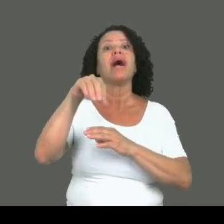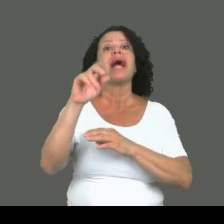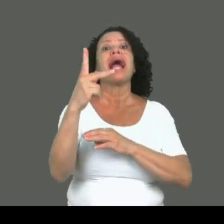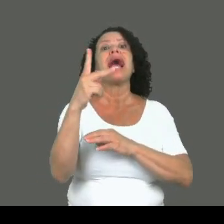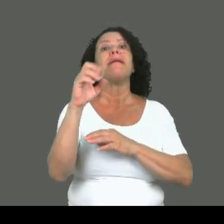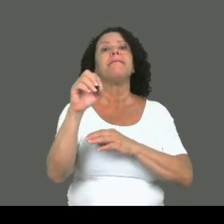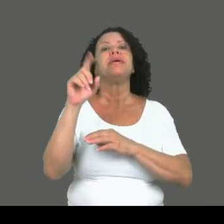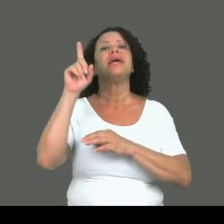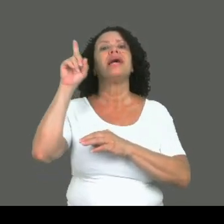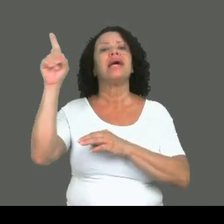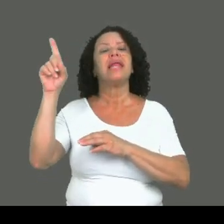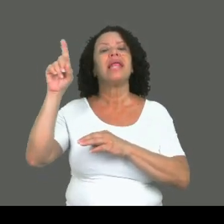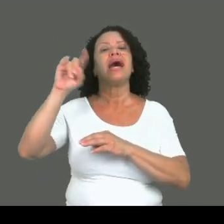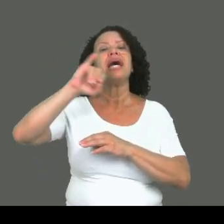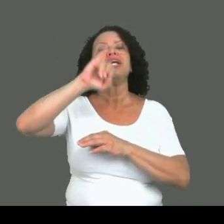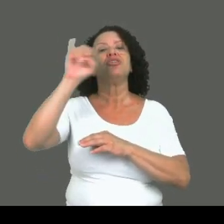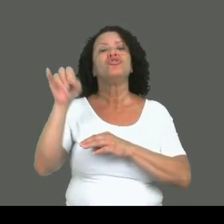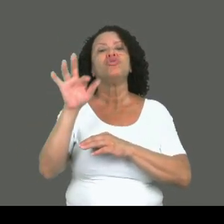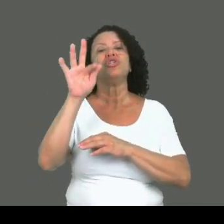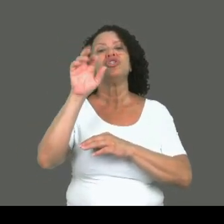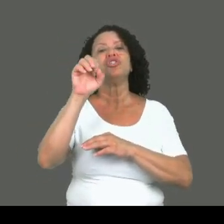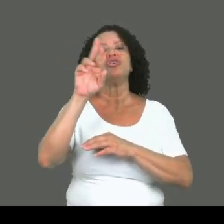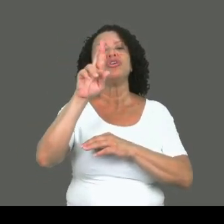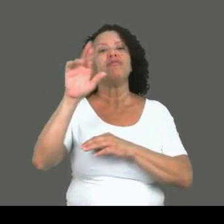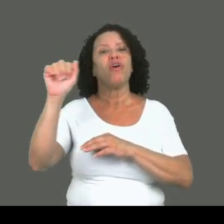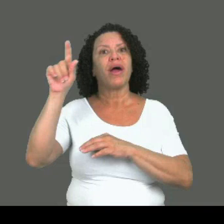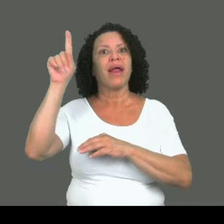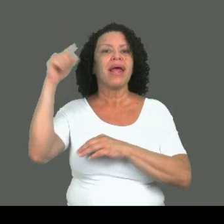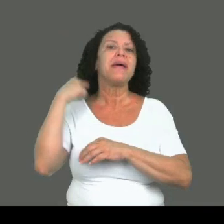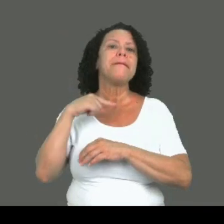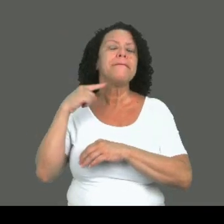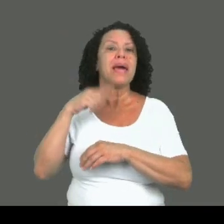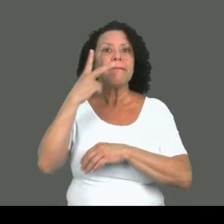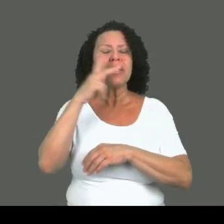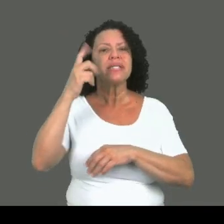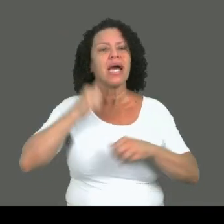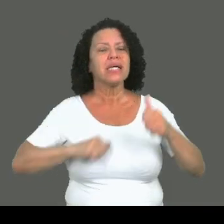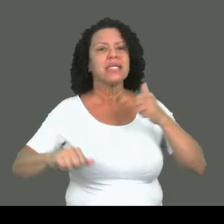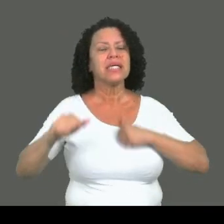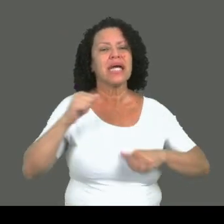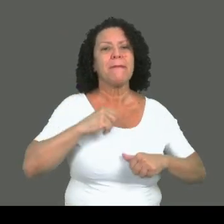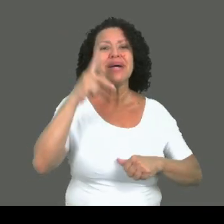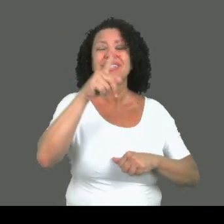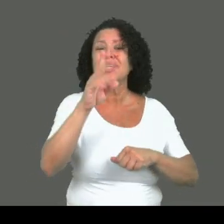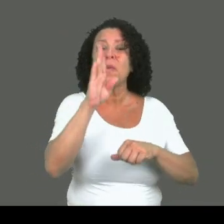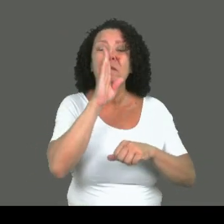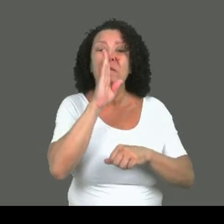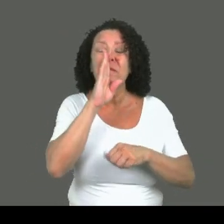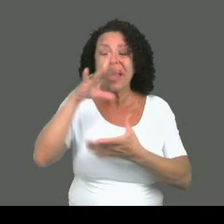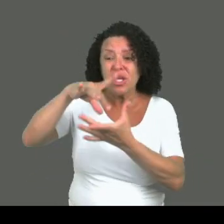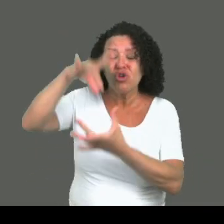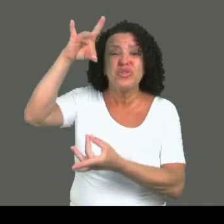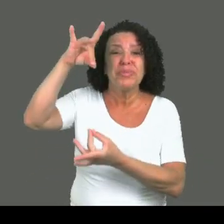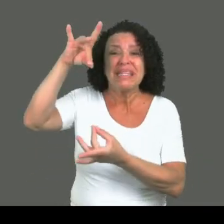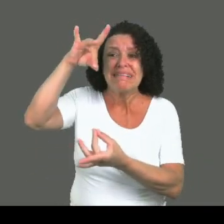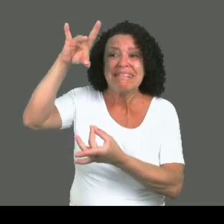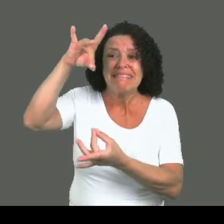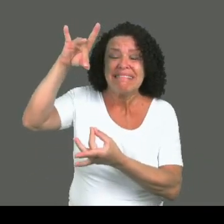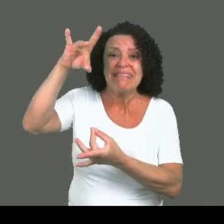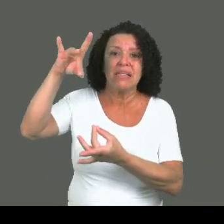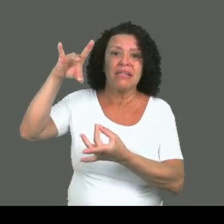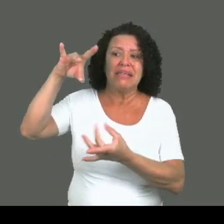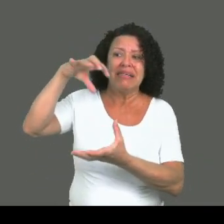de Fora, Minas Gerais, ela esclarece que a ansiedade é a inquietude do espírito. O espírito